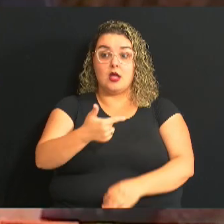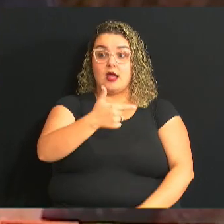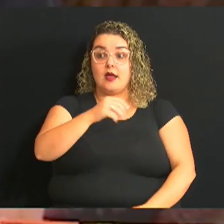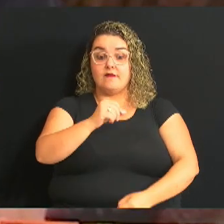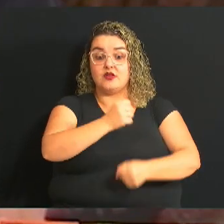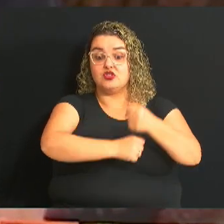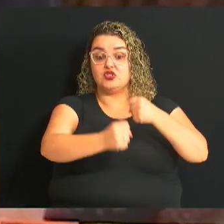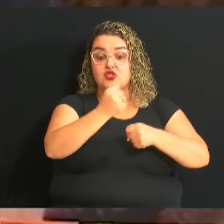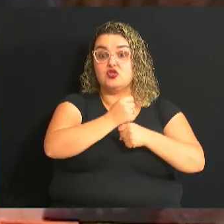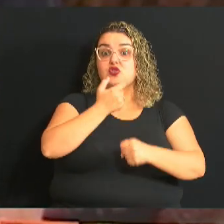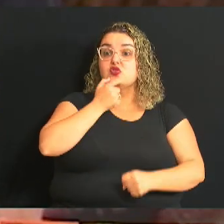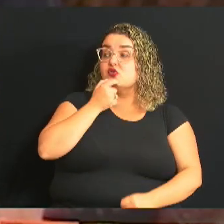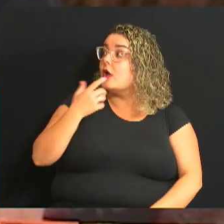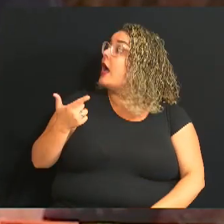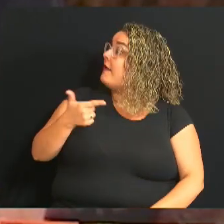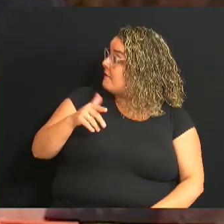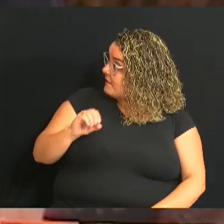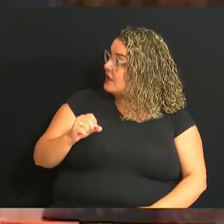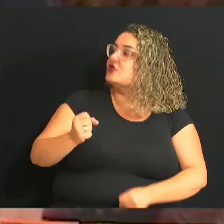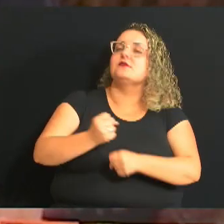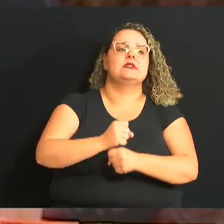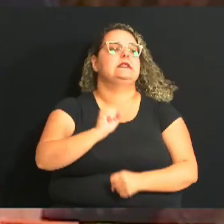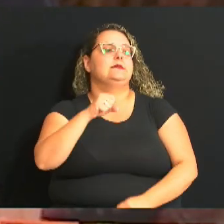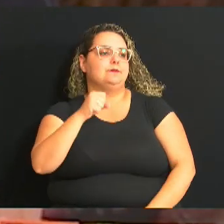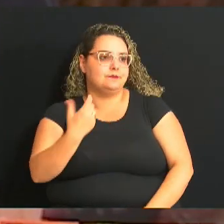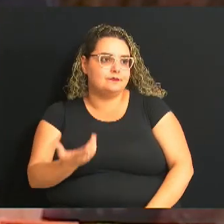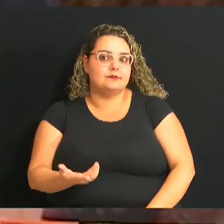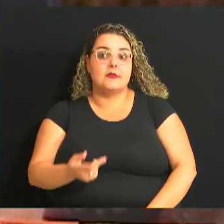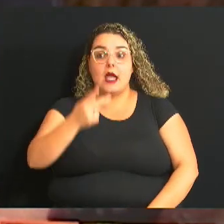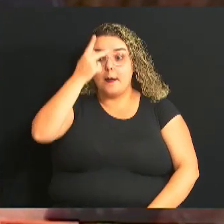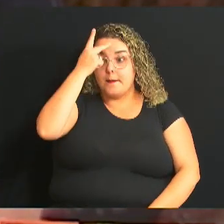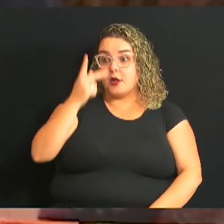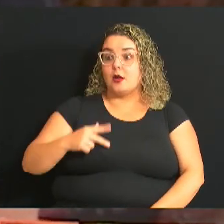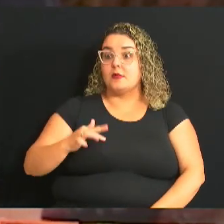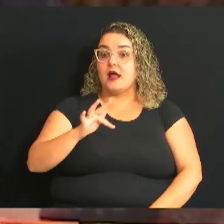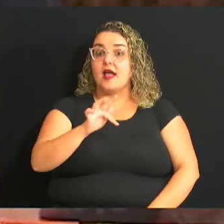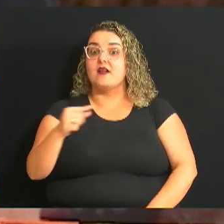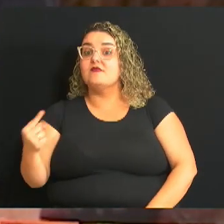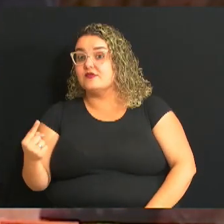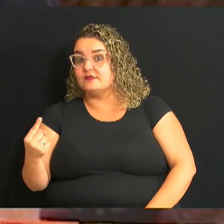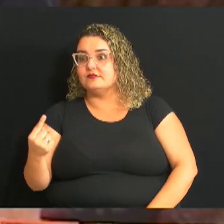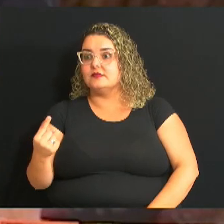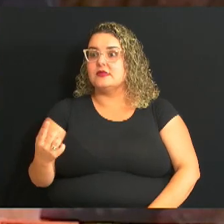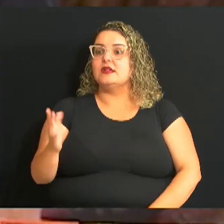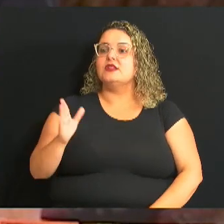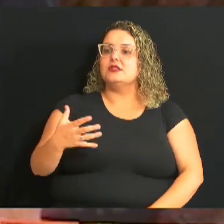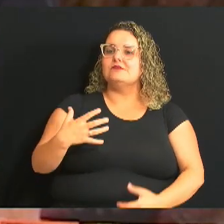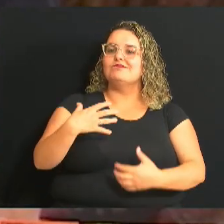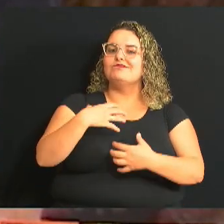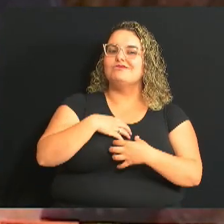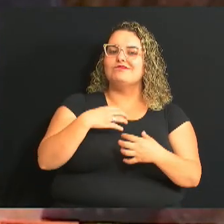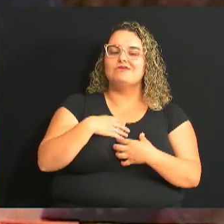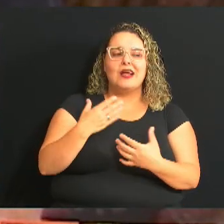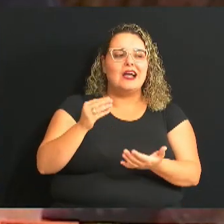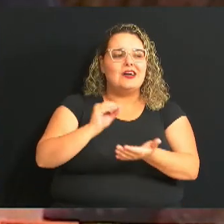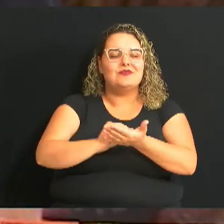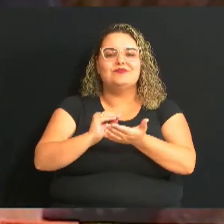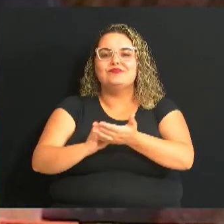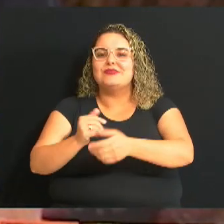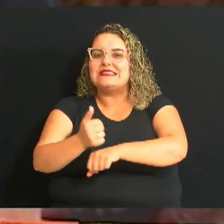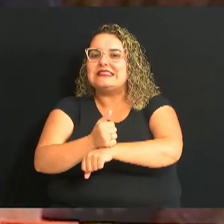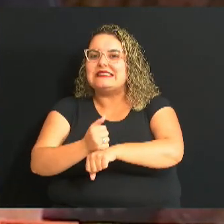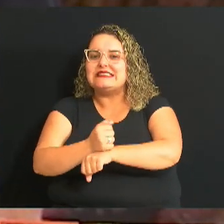Inglaterra, uma necessidade da própria Fórmula 1. A Fórmula 1 já estava se ressentindo da falta de profissionais na área de ciências